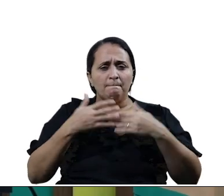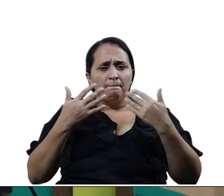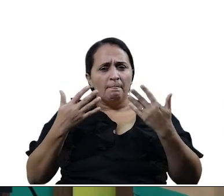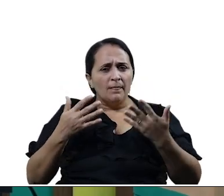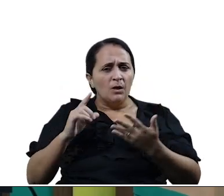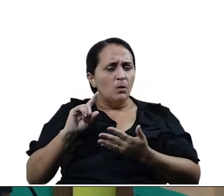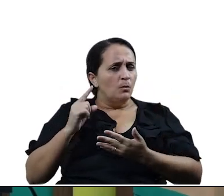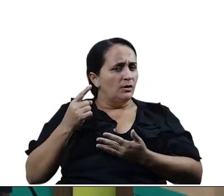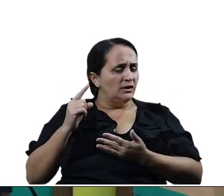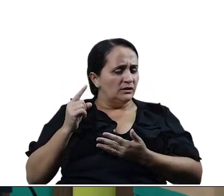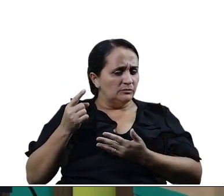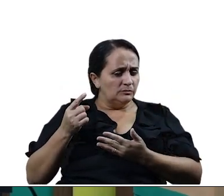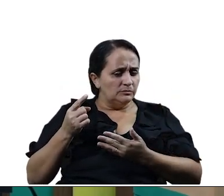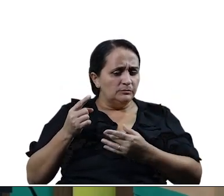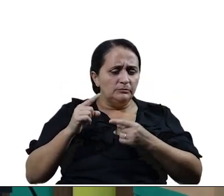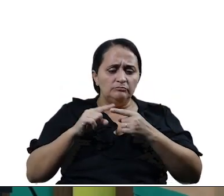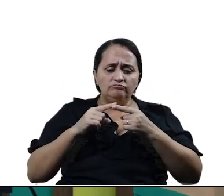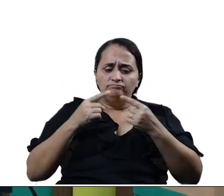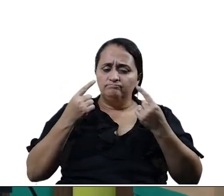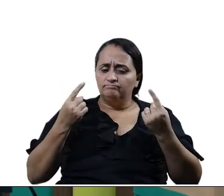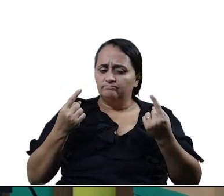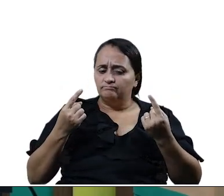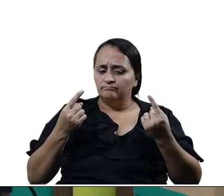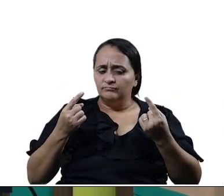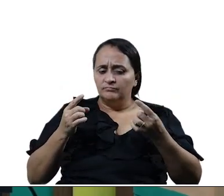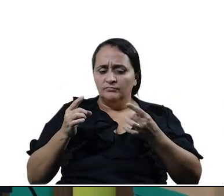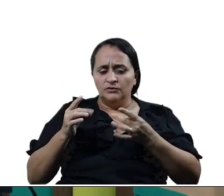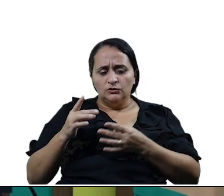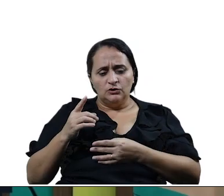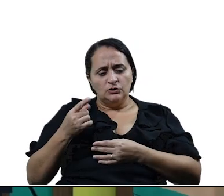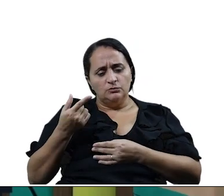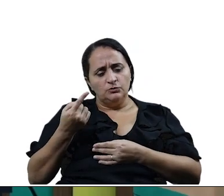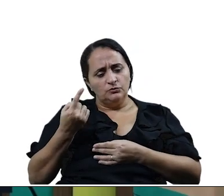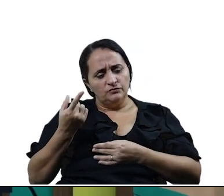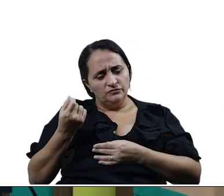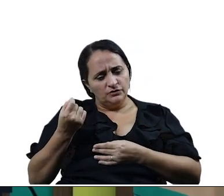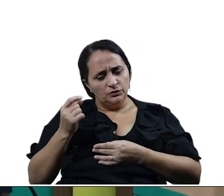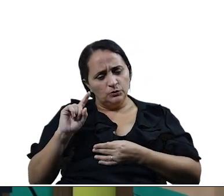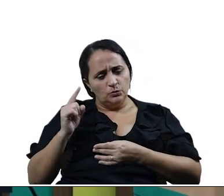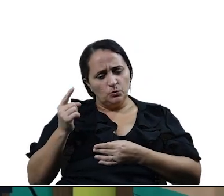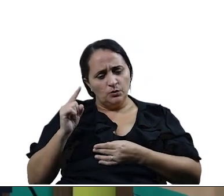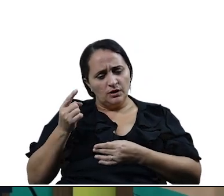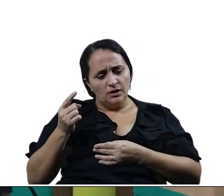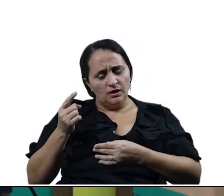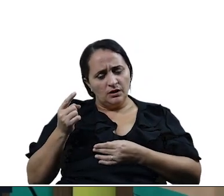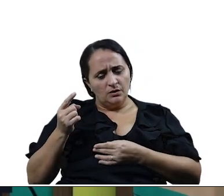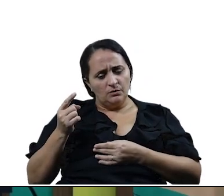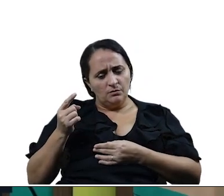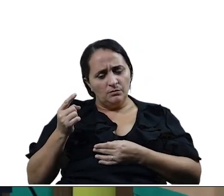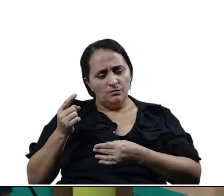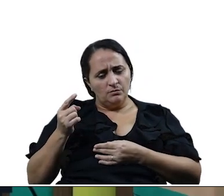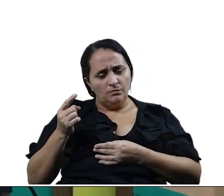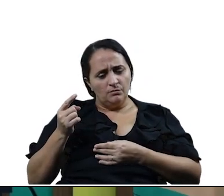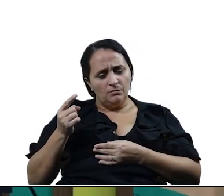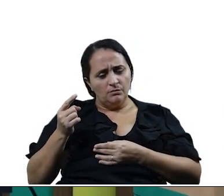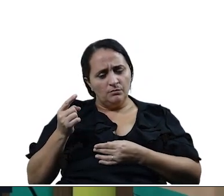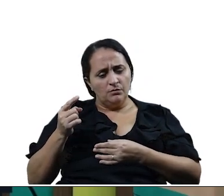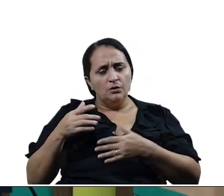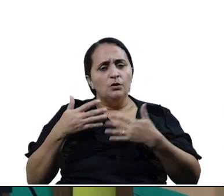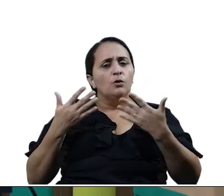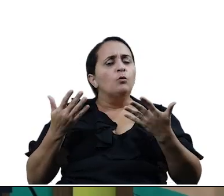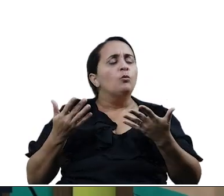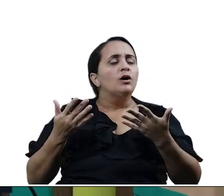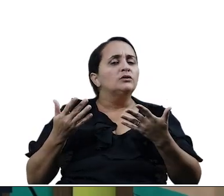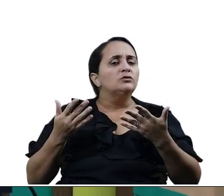Então, desse que sobrou, ele já usou R$1. E sobrou quanto se ele usou R$1? Sobra quanto? Sobra